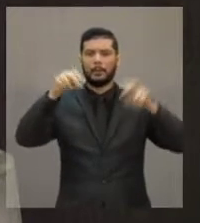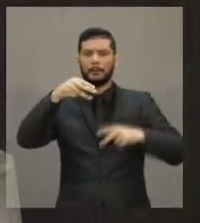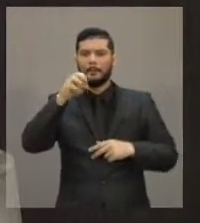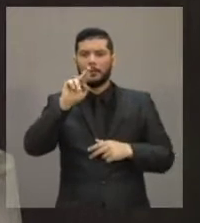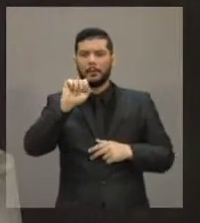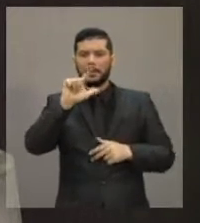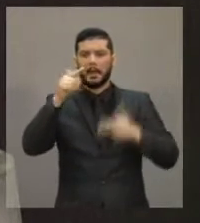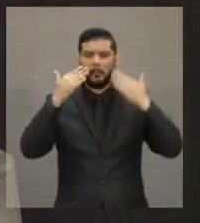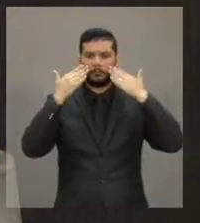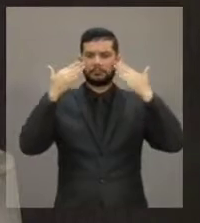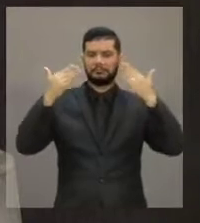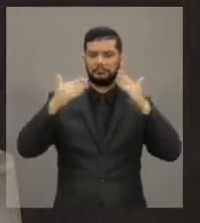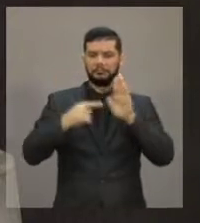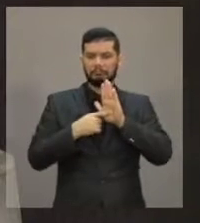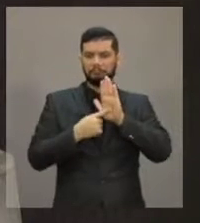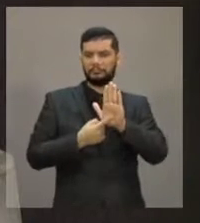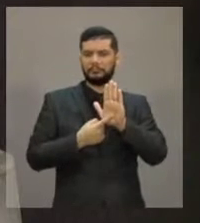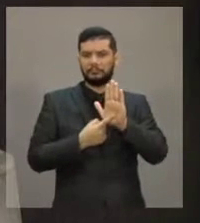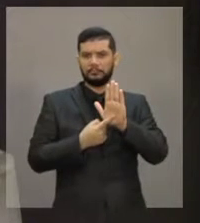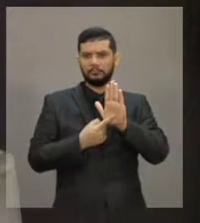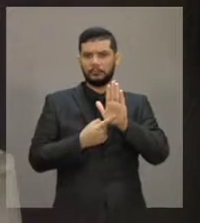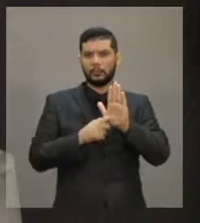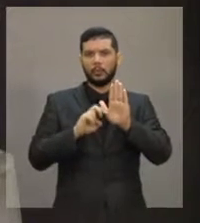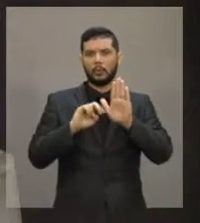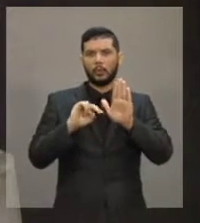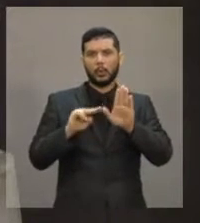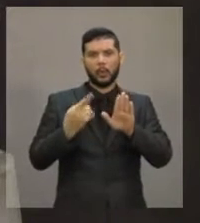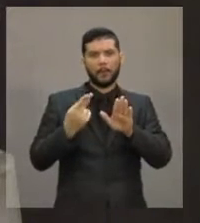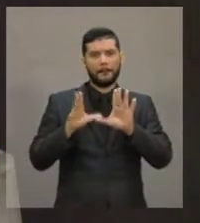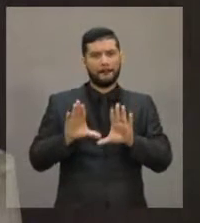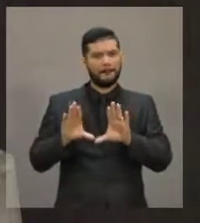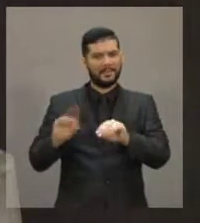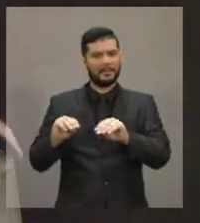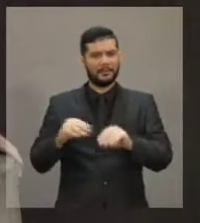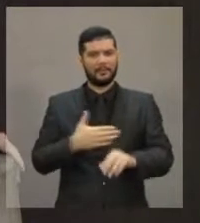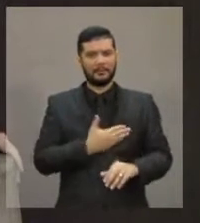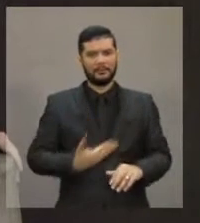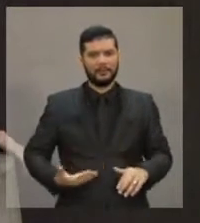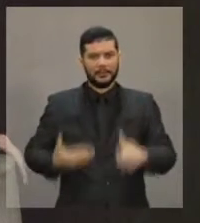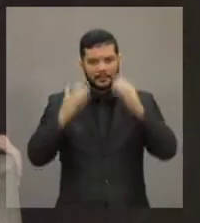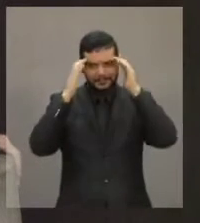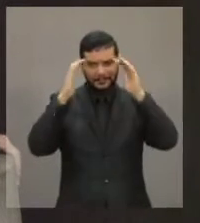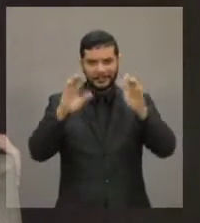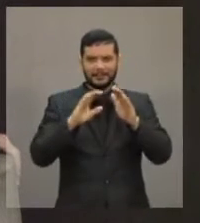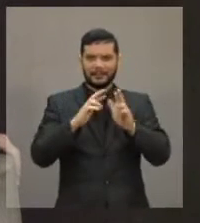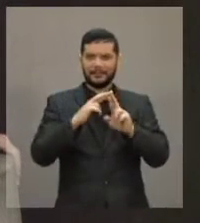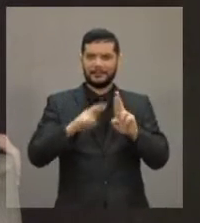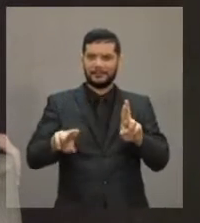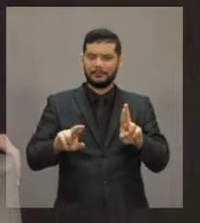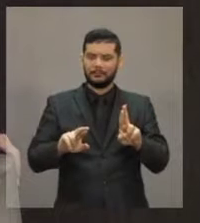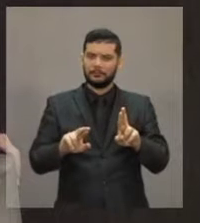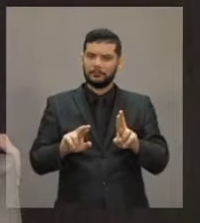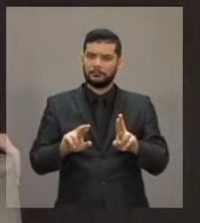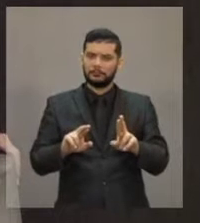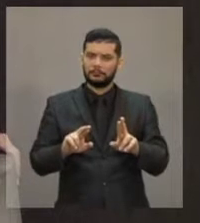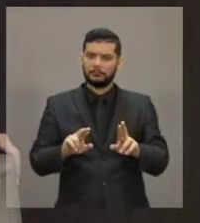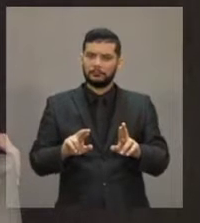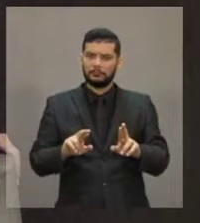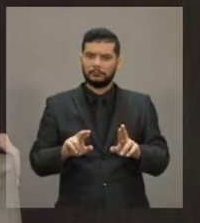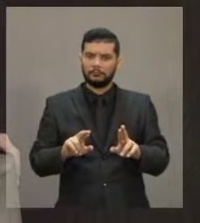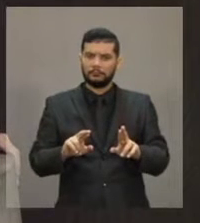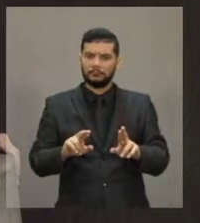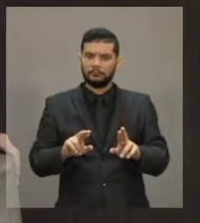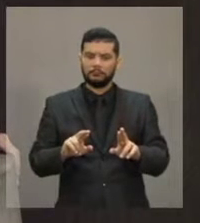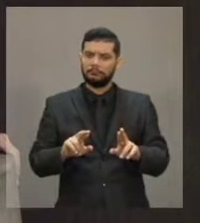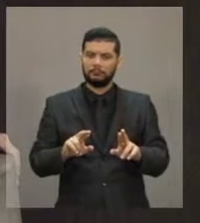uma violação ao princípio do Estado laico, que, repito, ele é fundamental para aquelas pessoas que querem advogar a